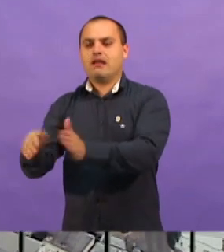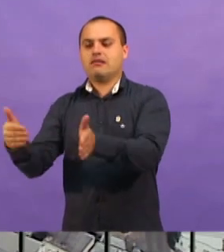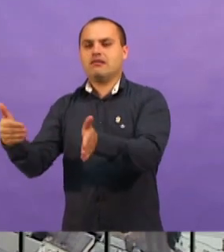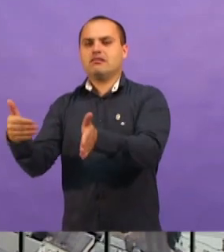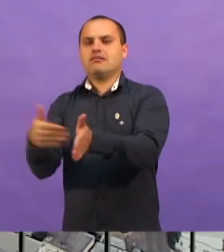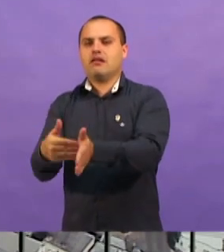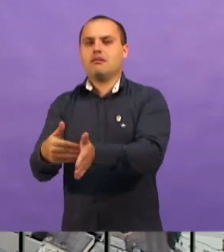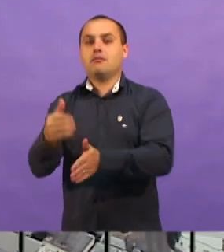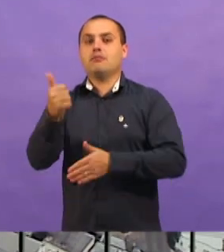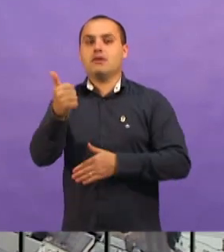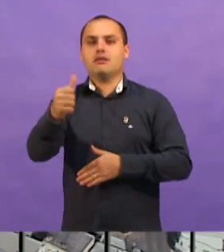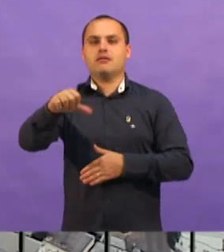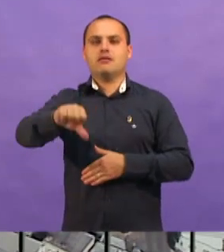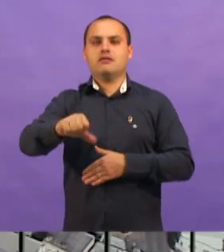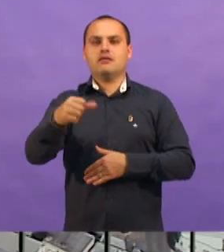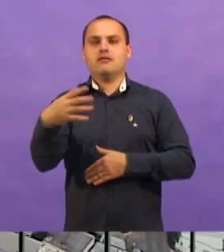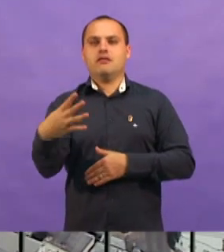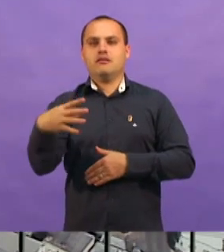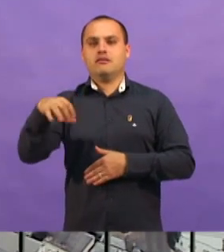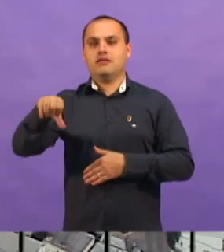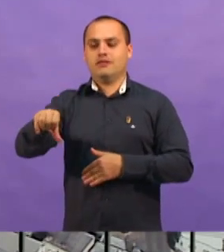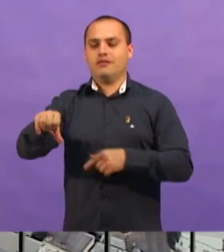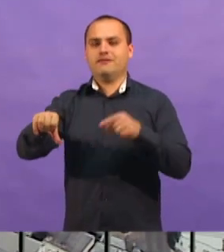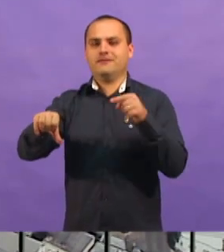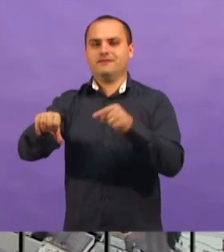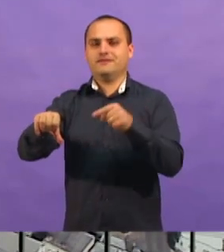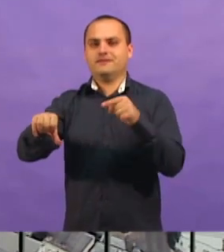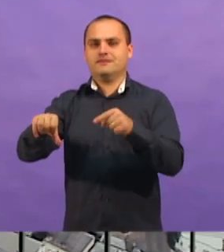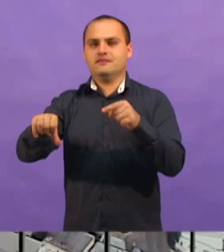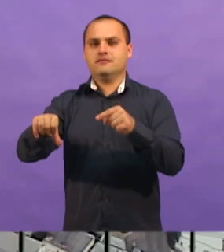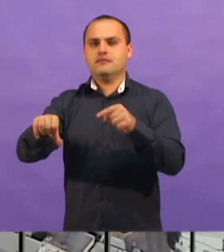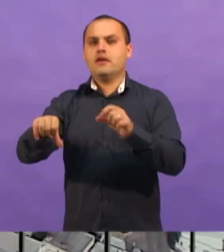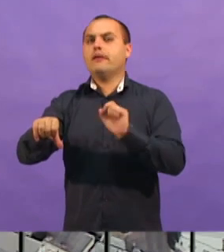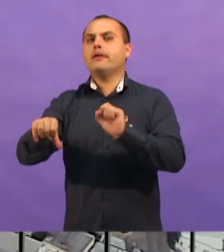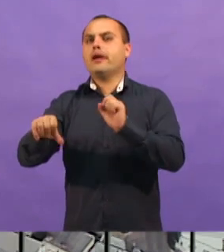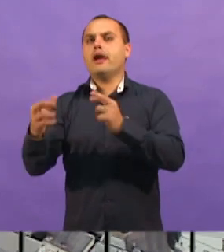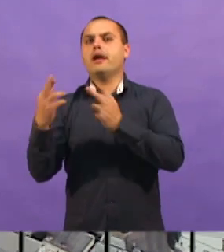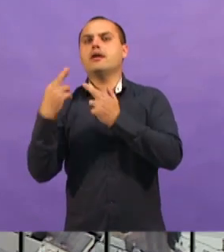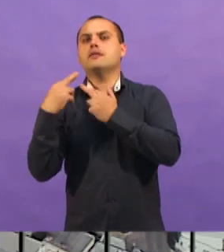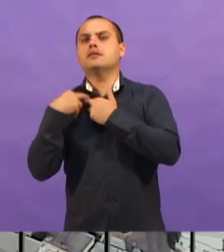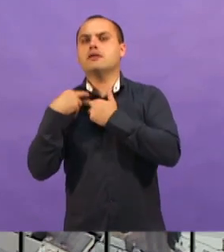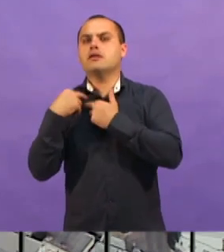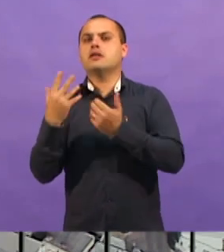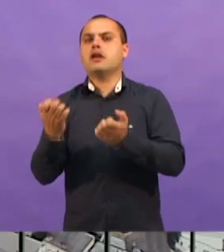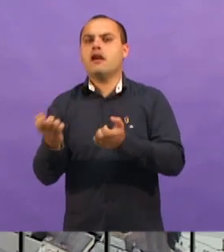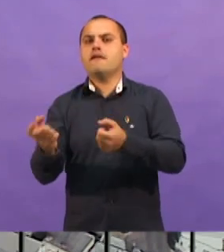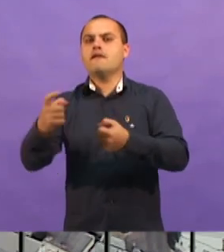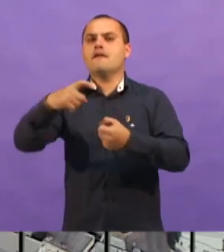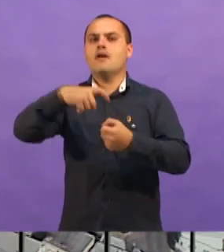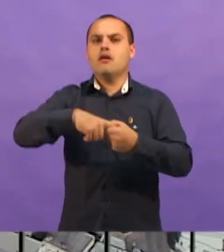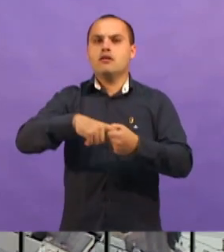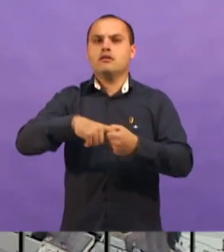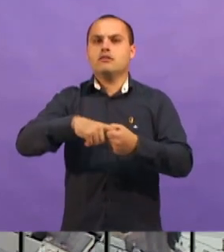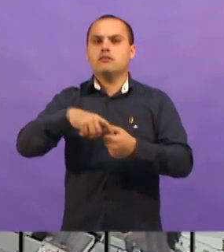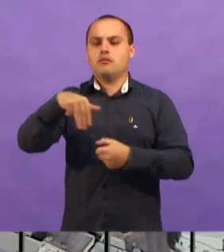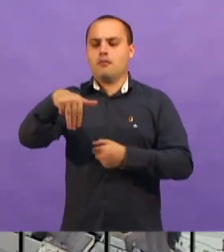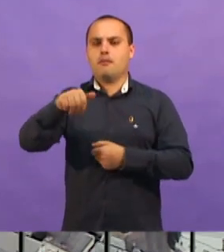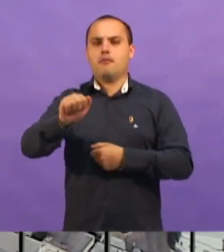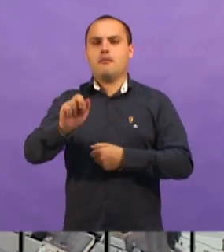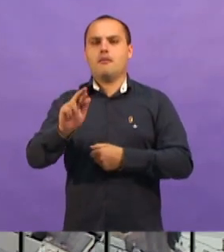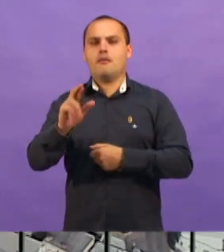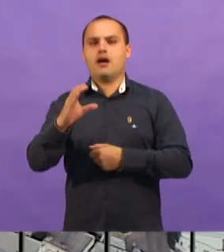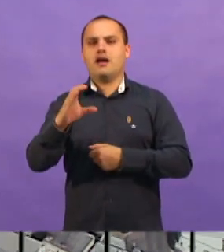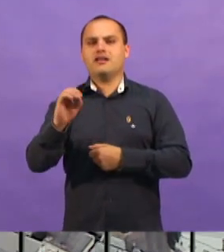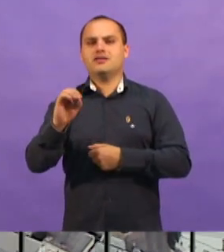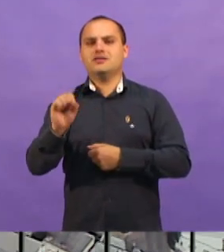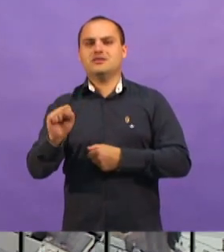1949. Ali, no caso, foi Marcos Conder e Silveira Júnior, que quiseram retomar também essa publicação. E